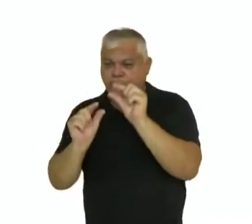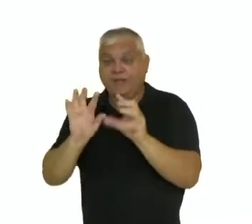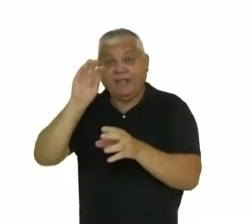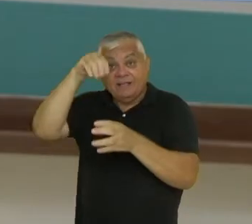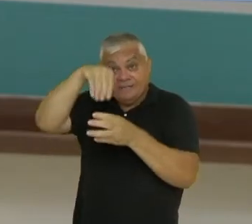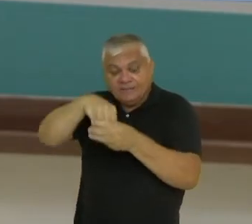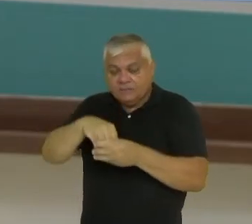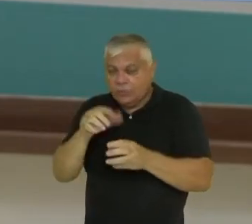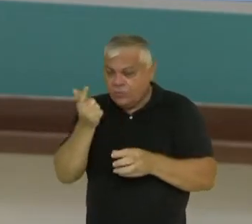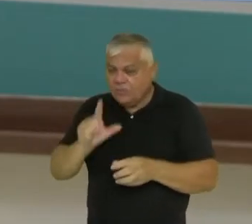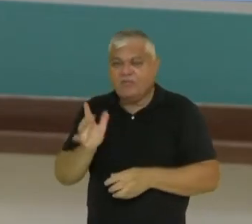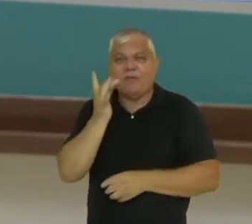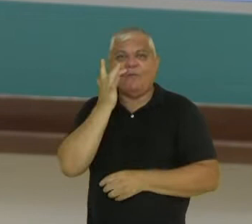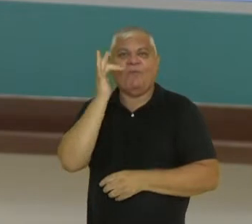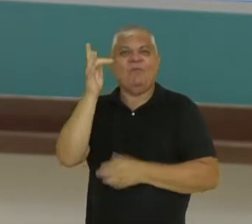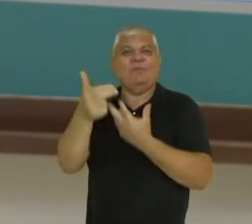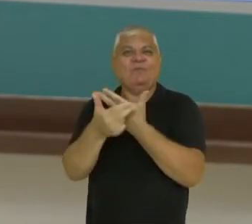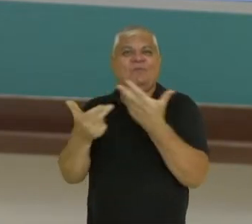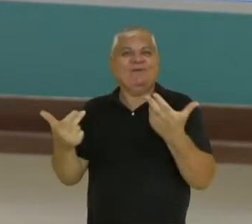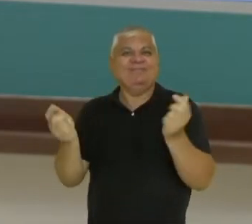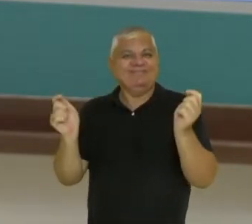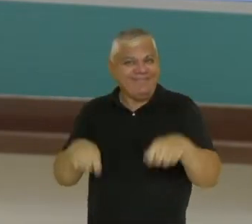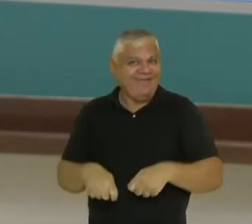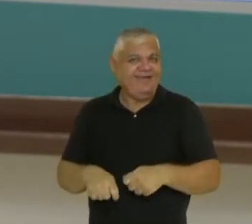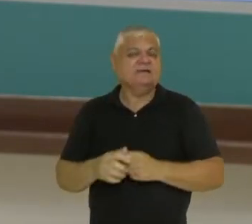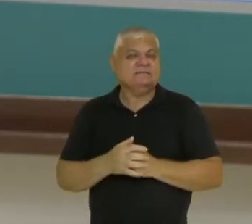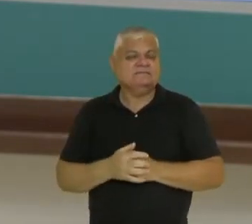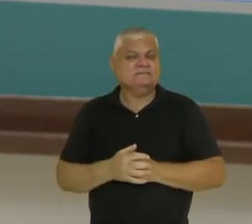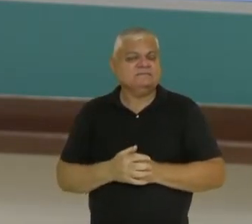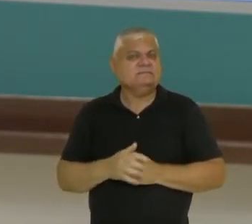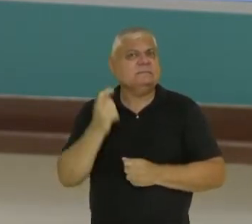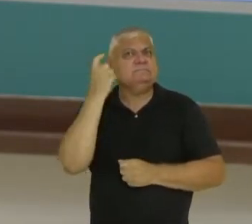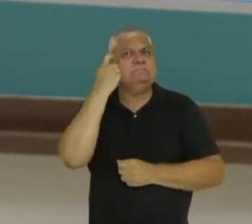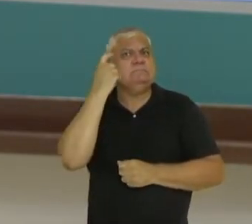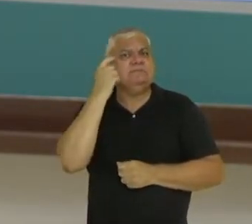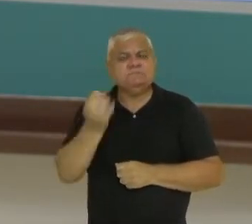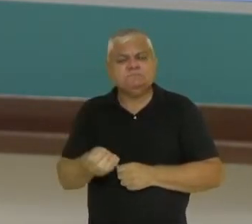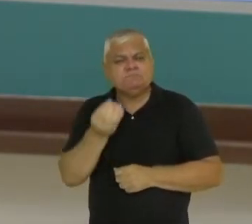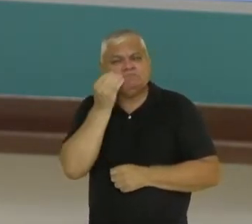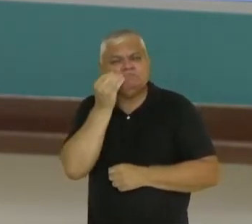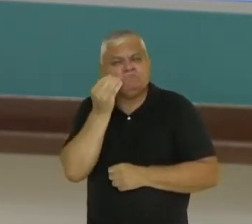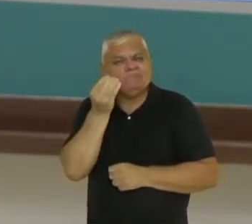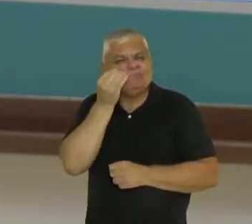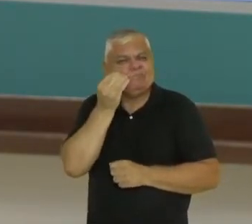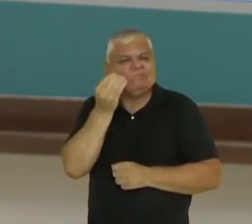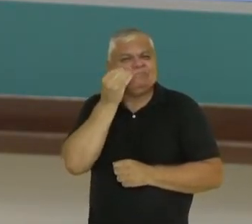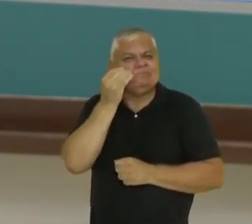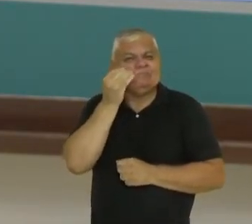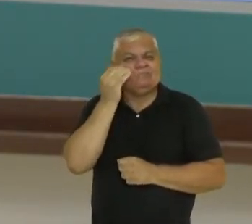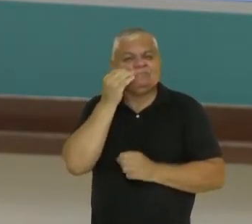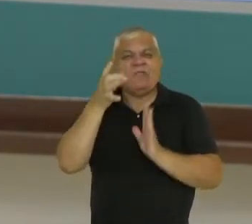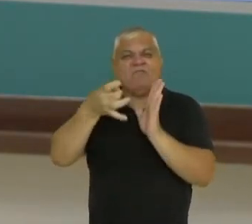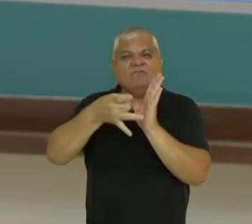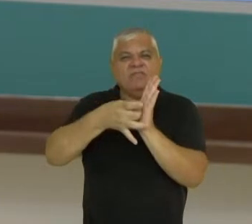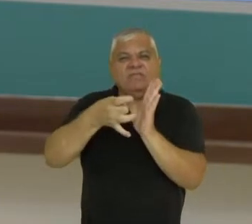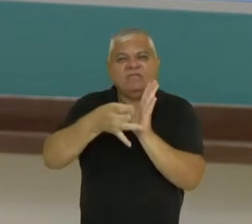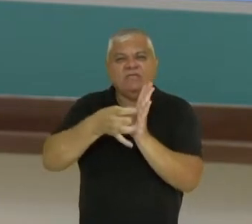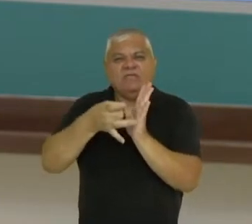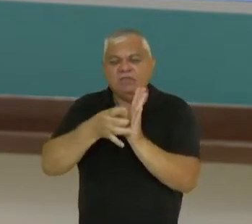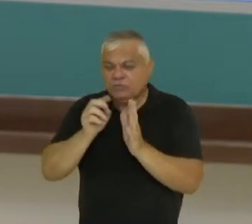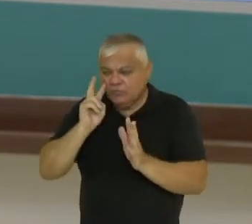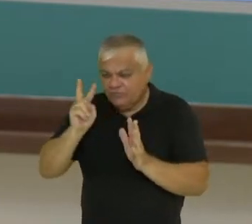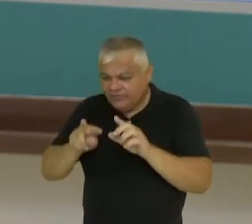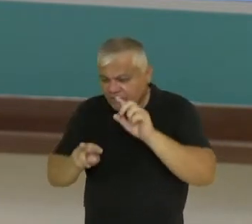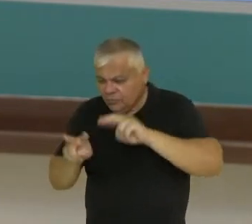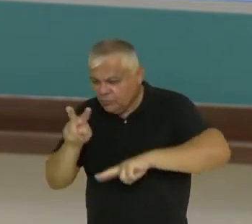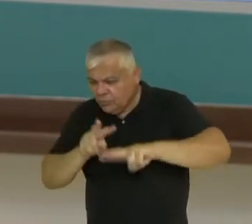obter ouro ou qualquer outra coisa. Então, nesse momento, começaram a surgir os experimentos, as vidrarias, algumas transformações,